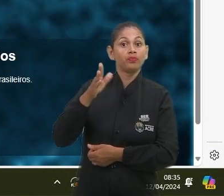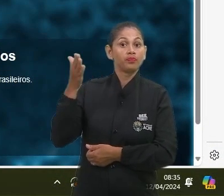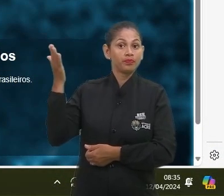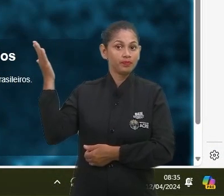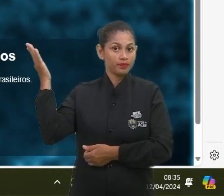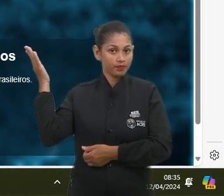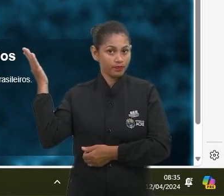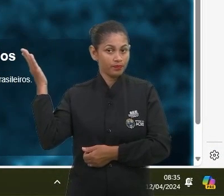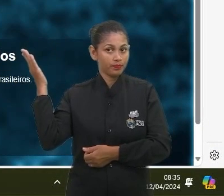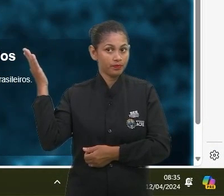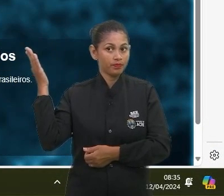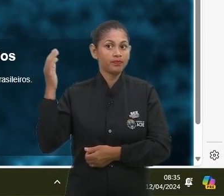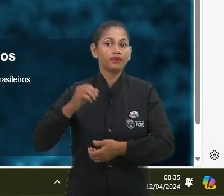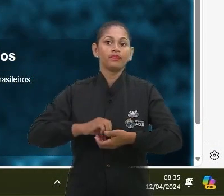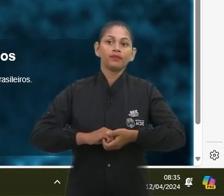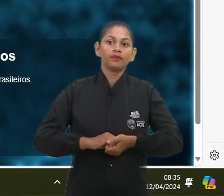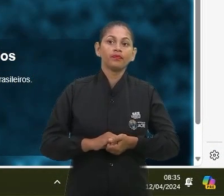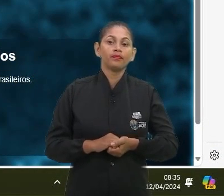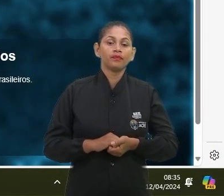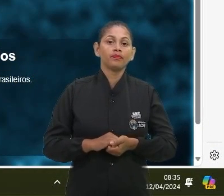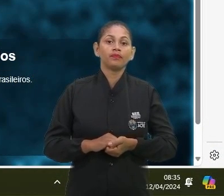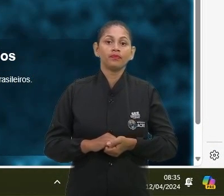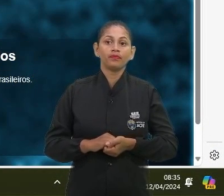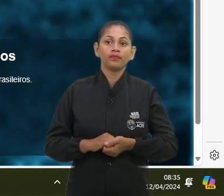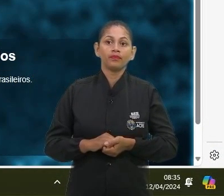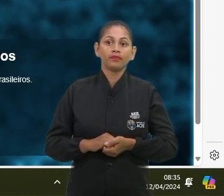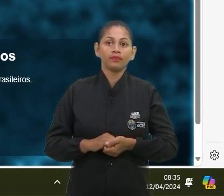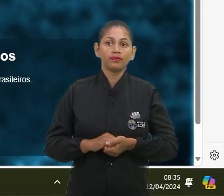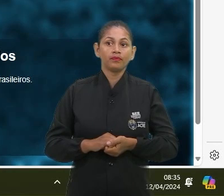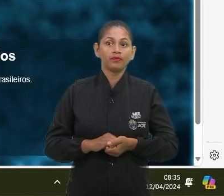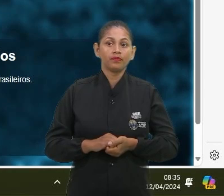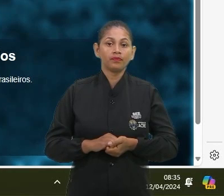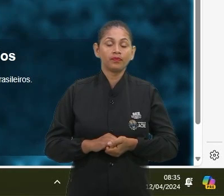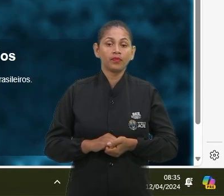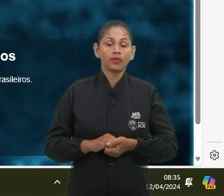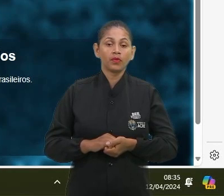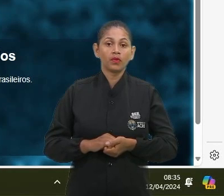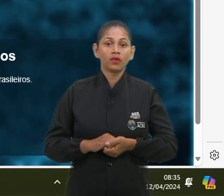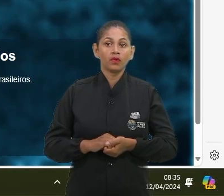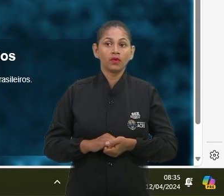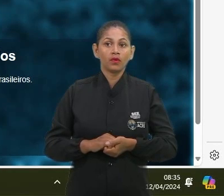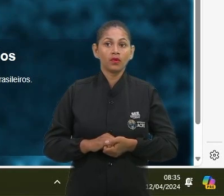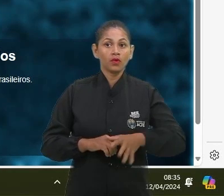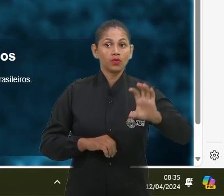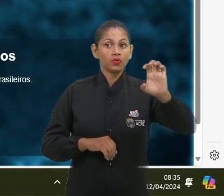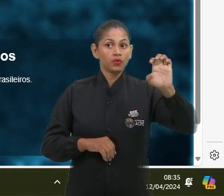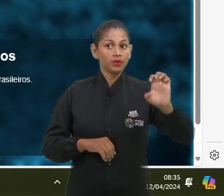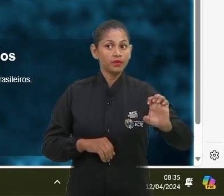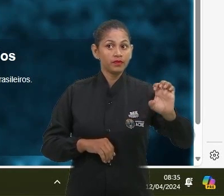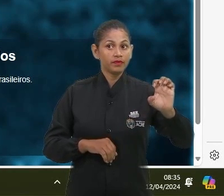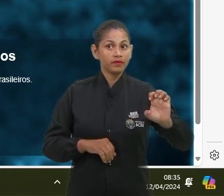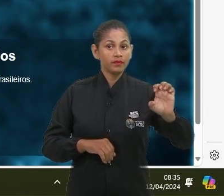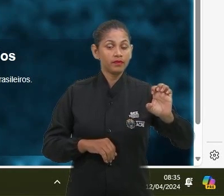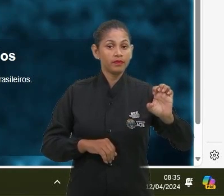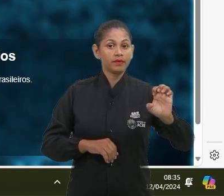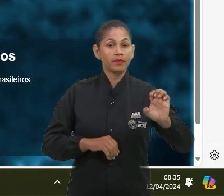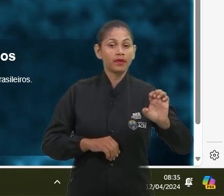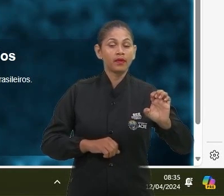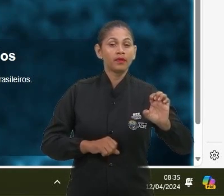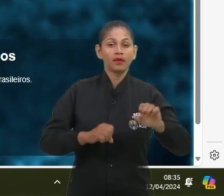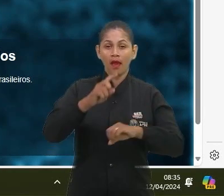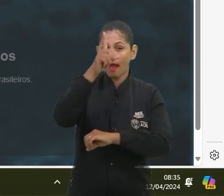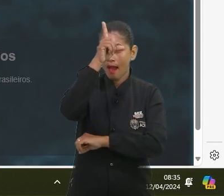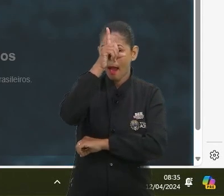página do IBGE Cidades, logo no canto esquerdo, bem na parte superior, destacado em amarelo, você